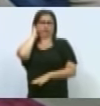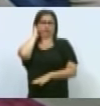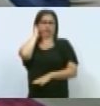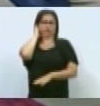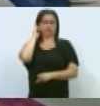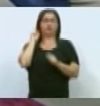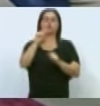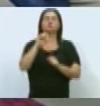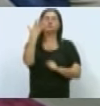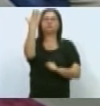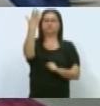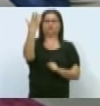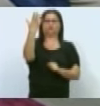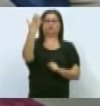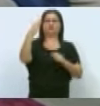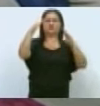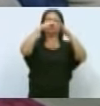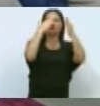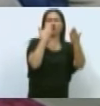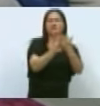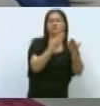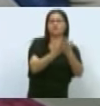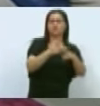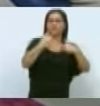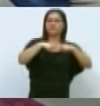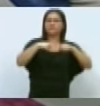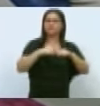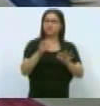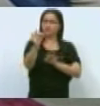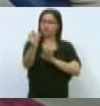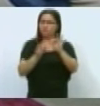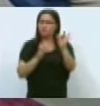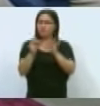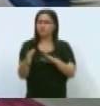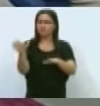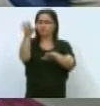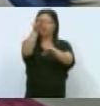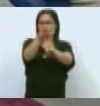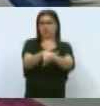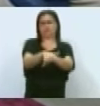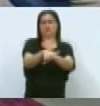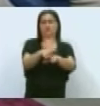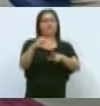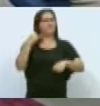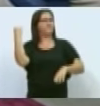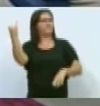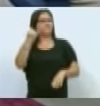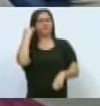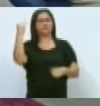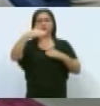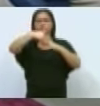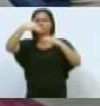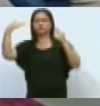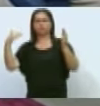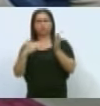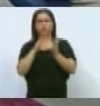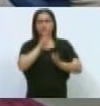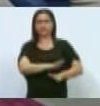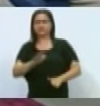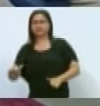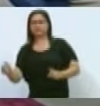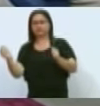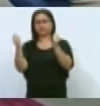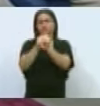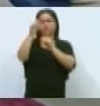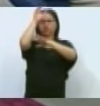que tem que acontecer? A escola tem que ter esse projeto bilíngue. É muito interessante. Todas as crianças vão aprender,